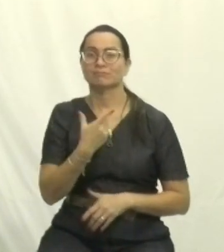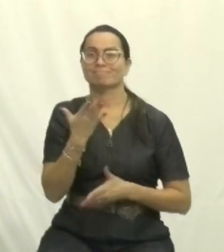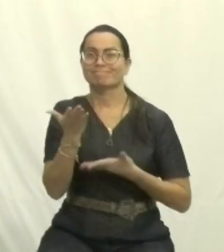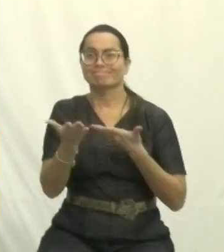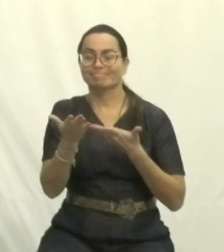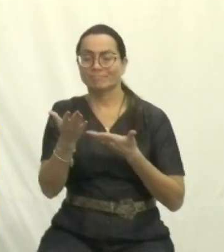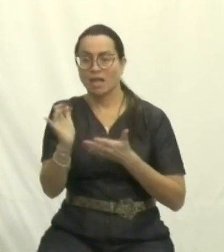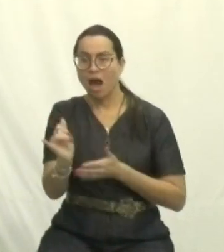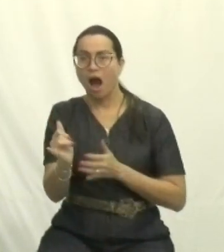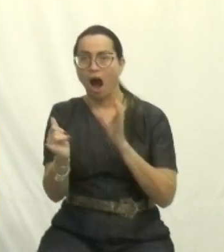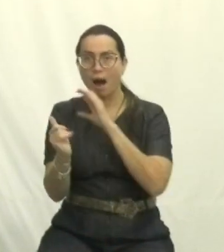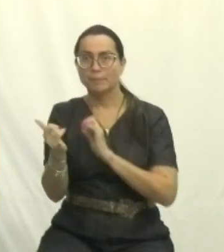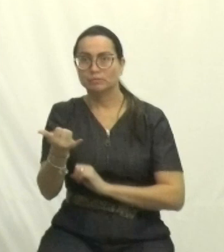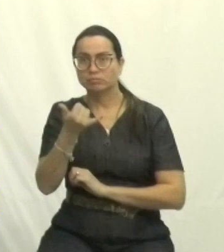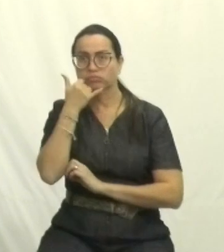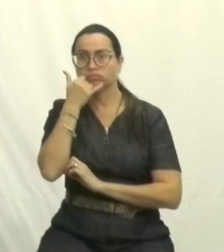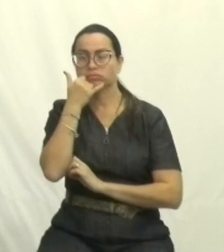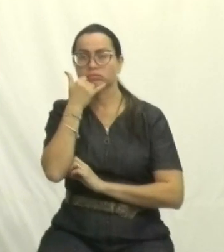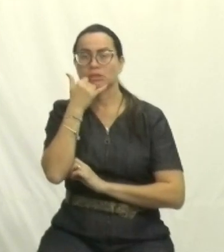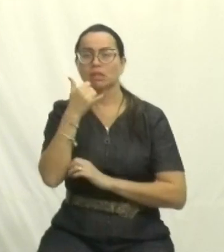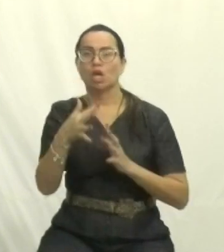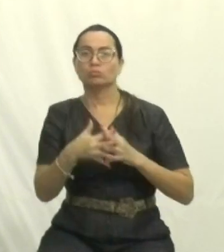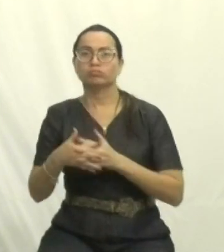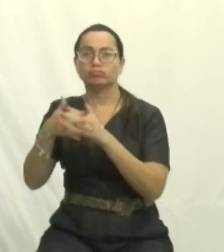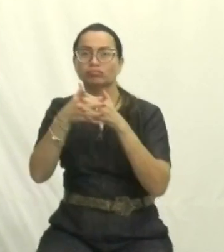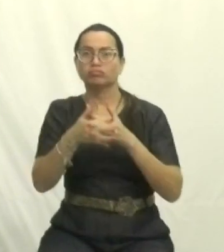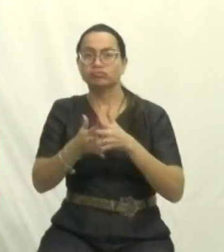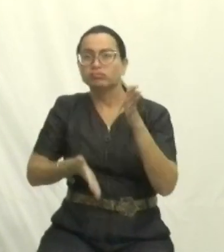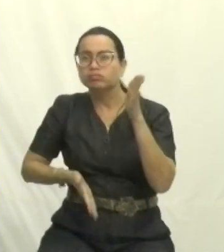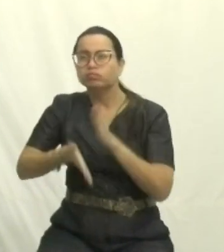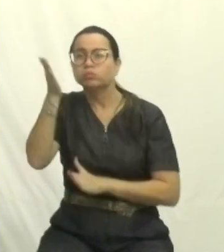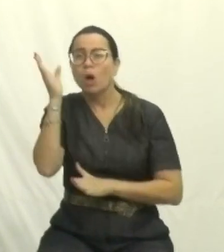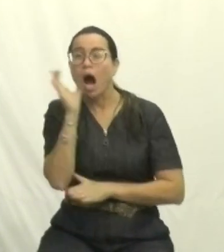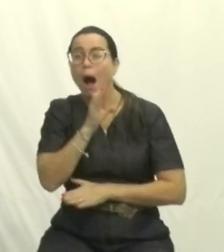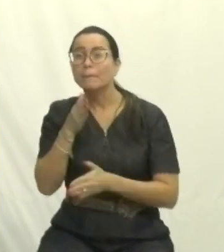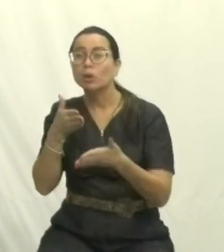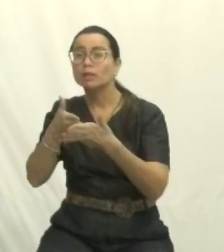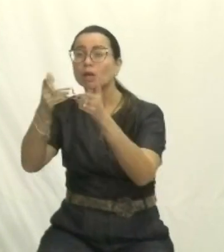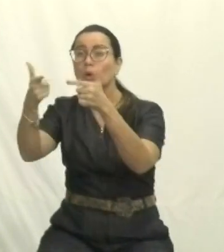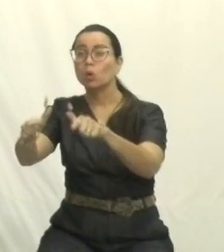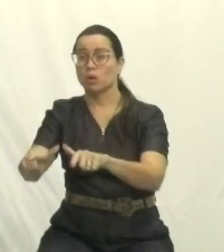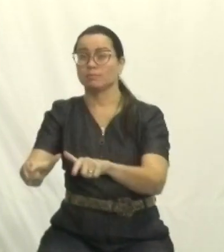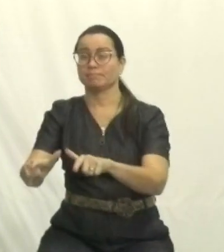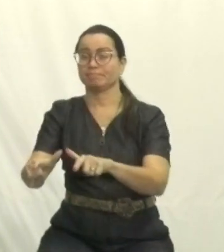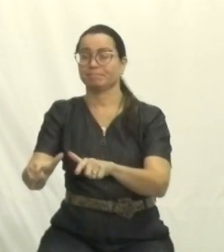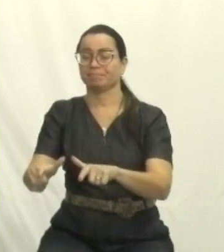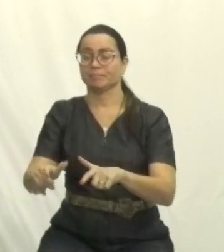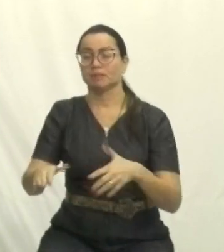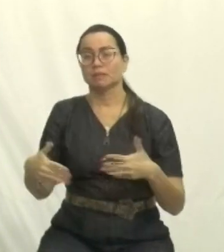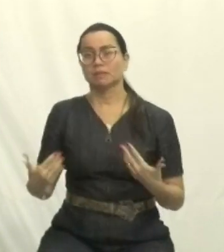ligação, despacharmos uma viatura e essa viatura chegar até o local da ocorrência. Então,